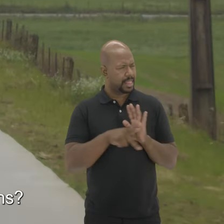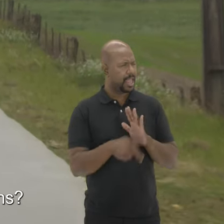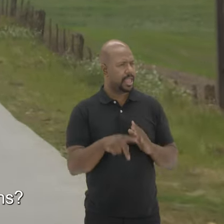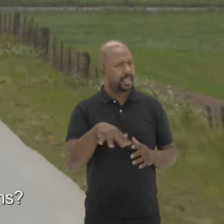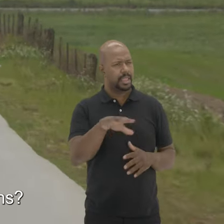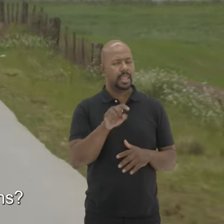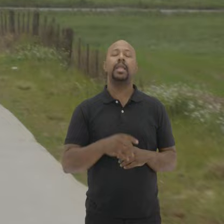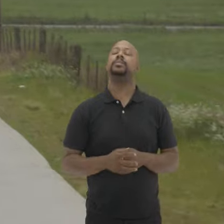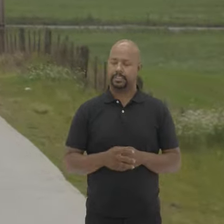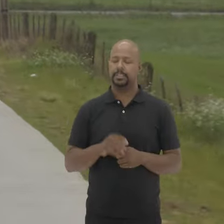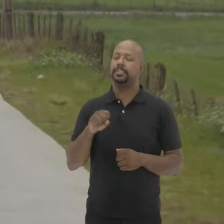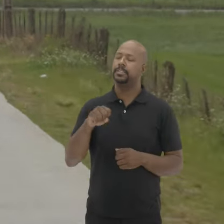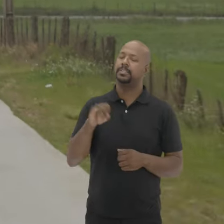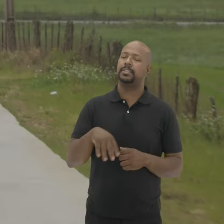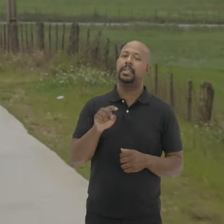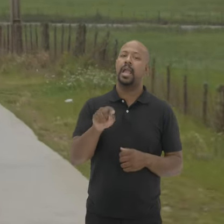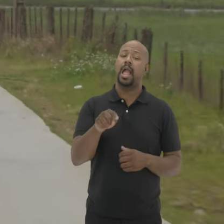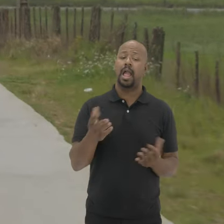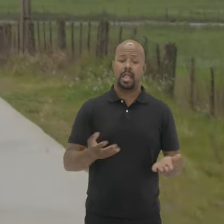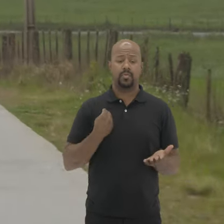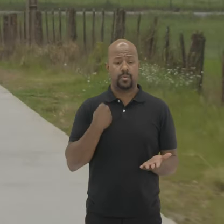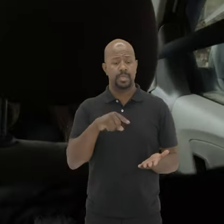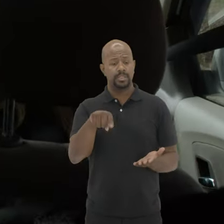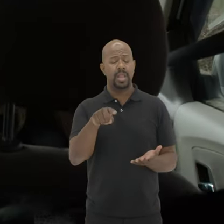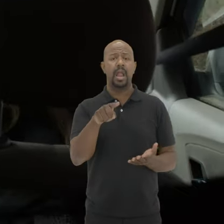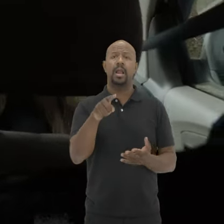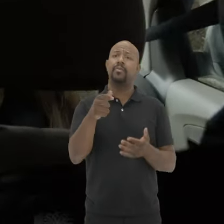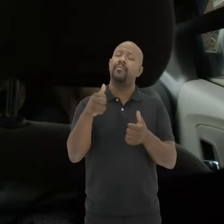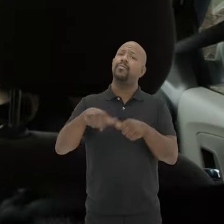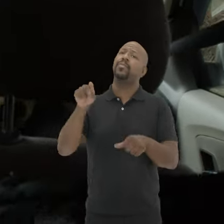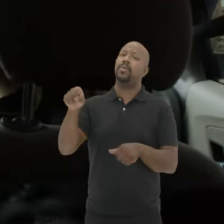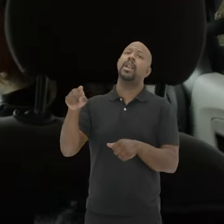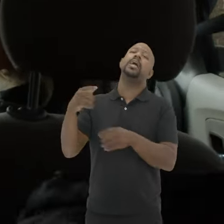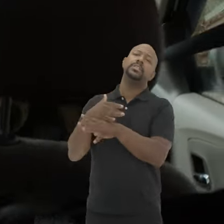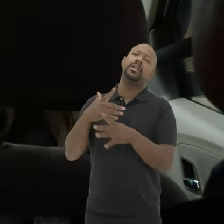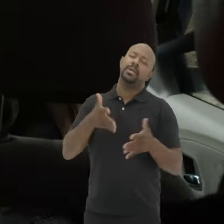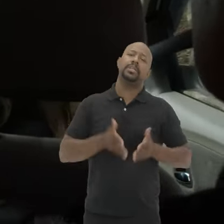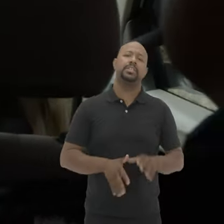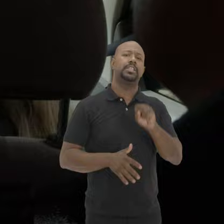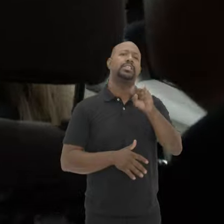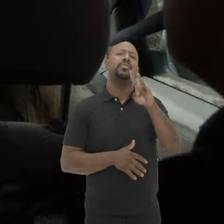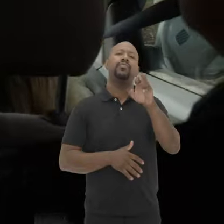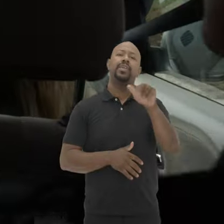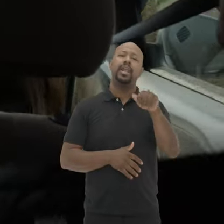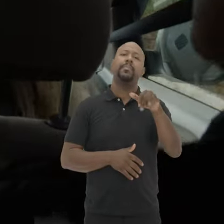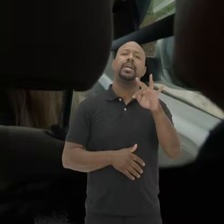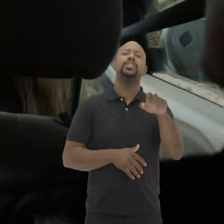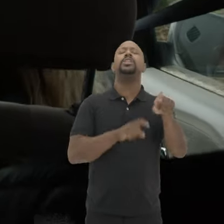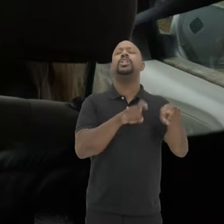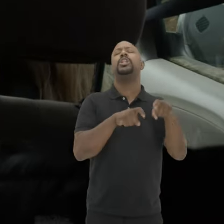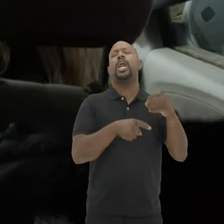daqui, Silveira? Sim, sim. Eu atualmente eu resido na cidade, mas eu nasci em Silveira Martins, no interior,